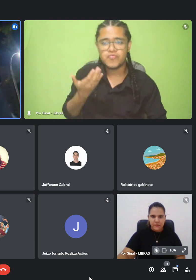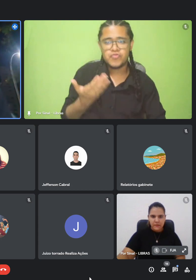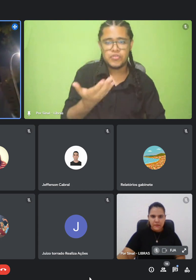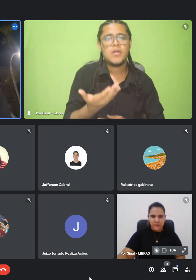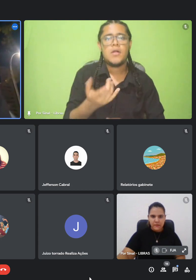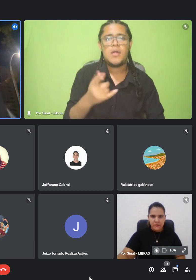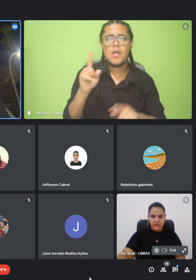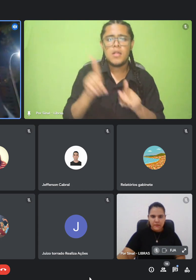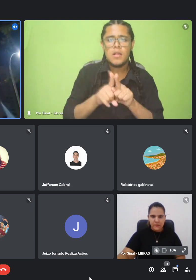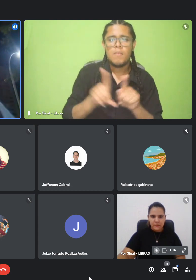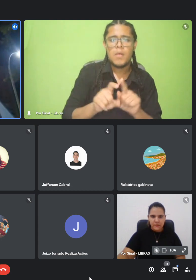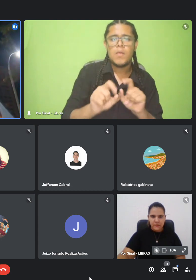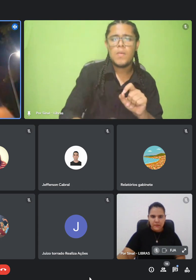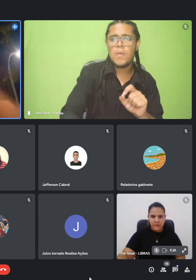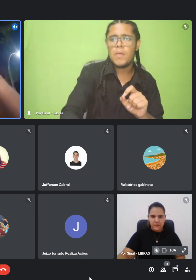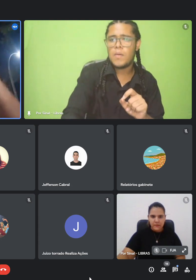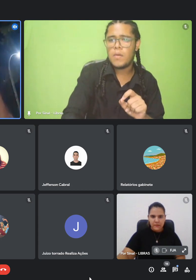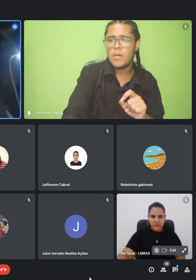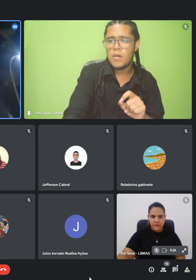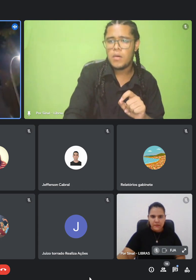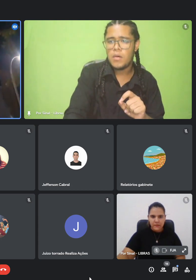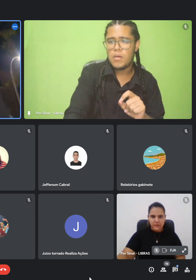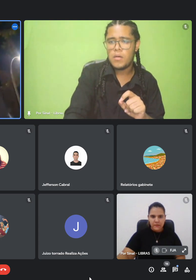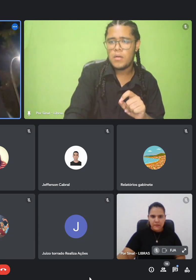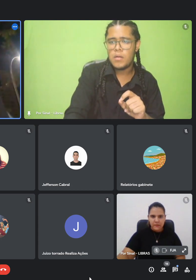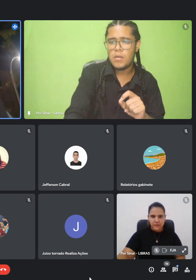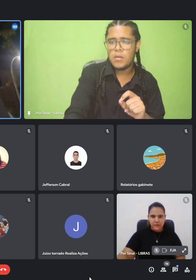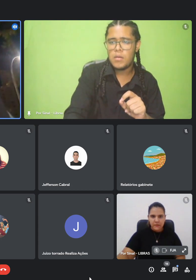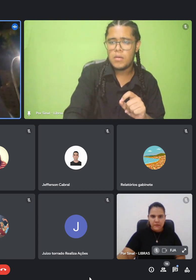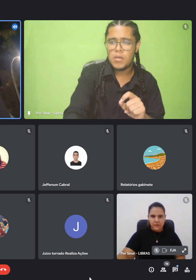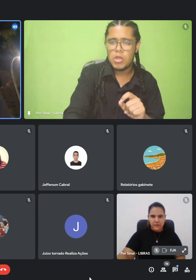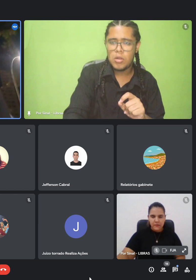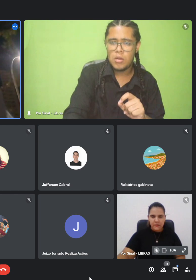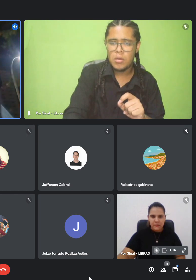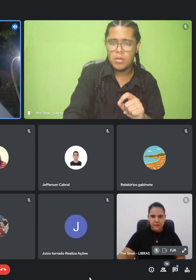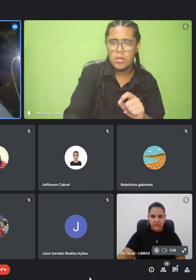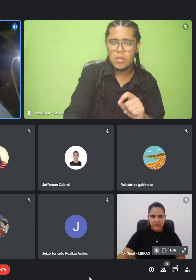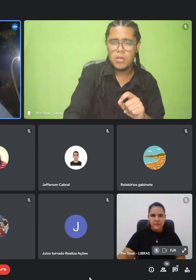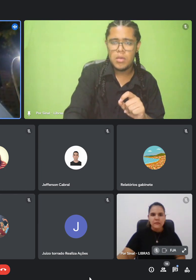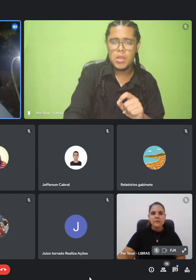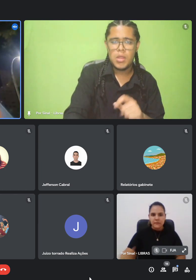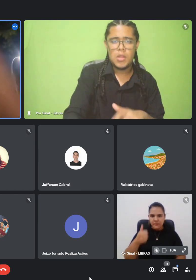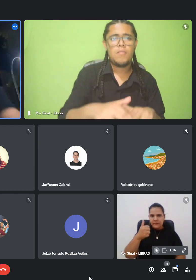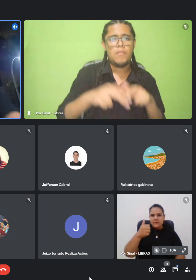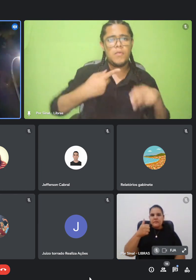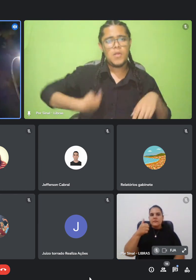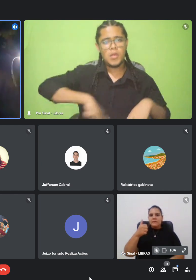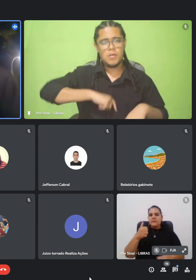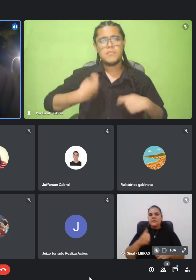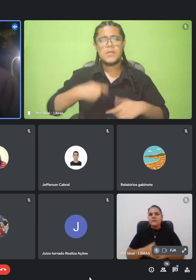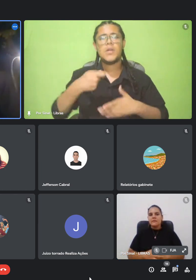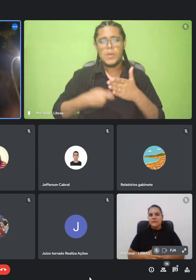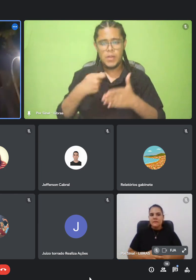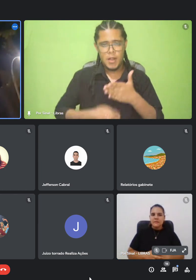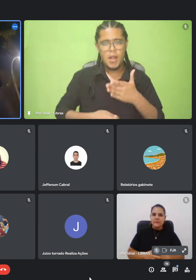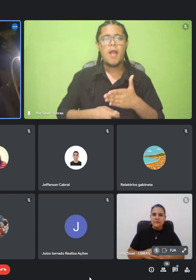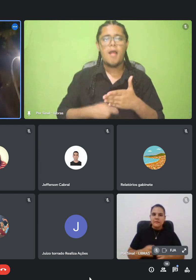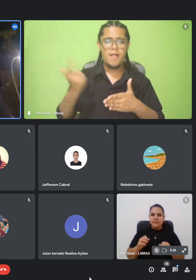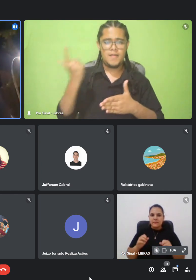opressões. Opressores e opressoras. É lutar, resistir e vencer.